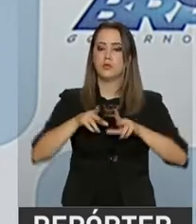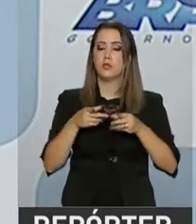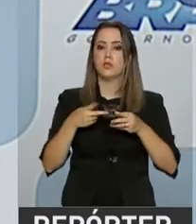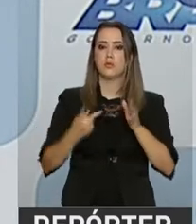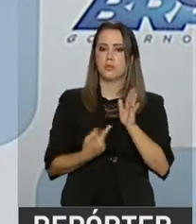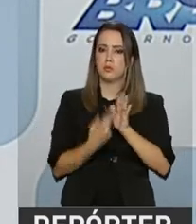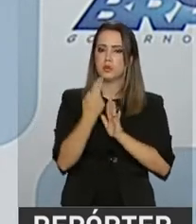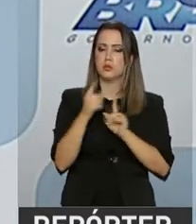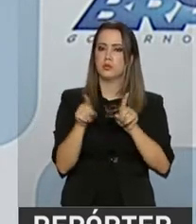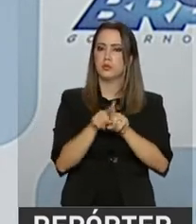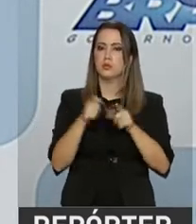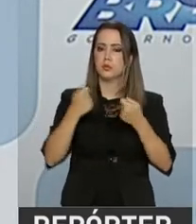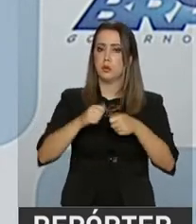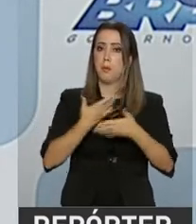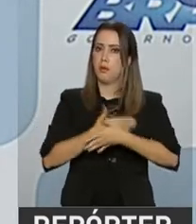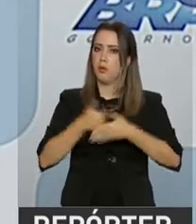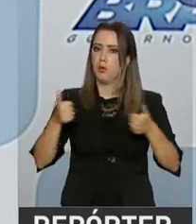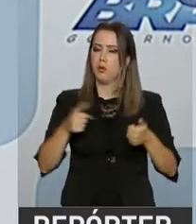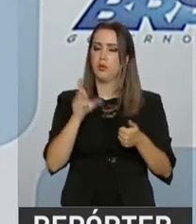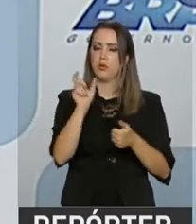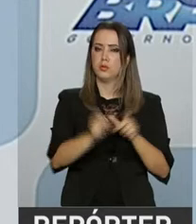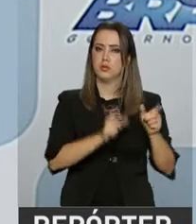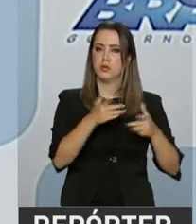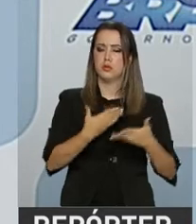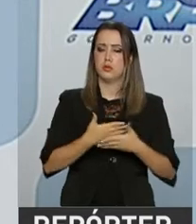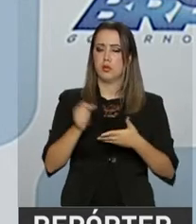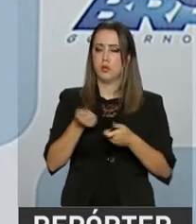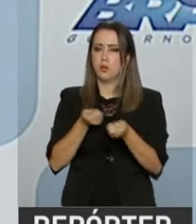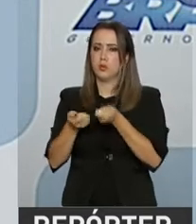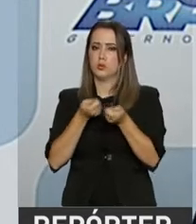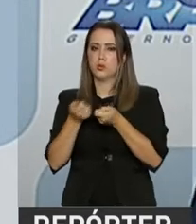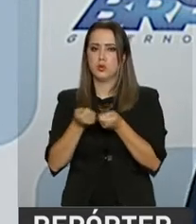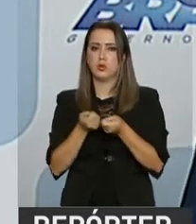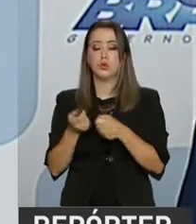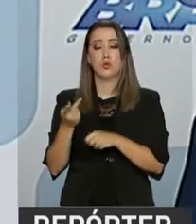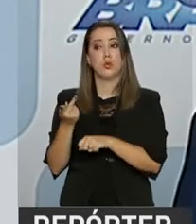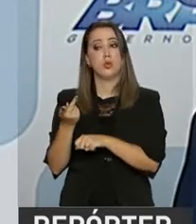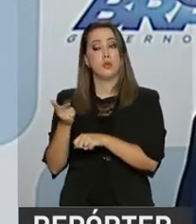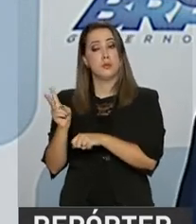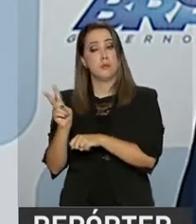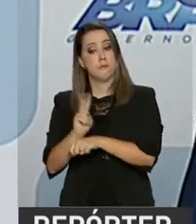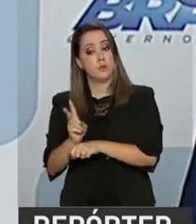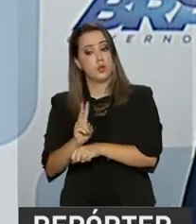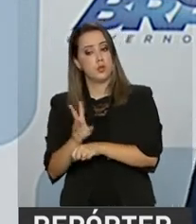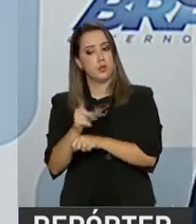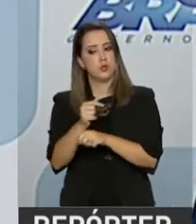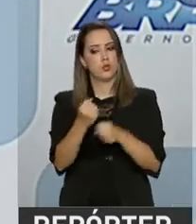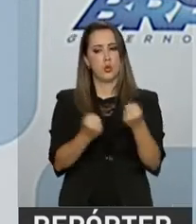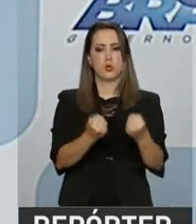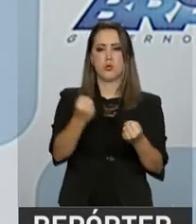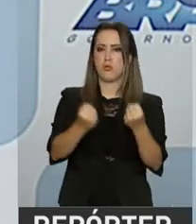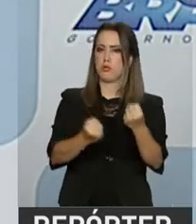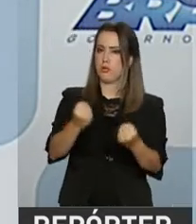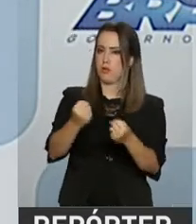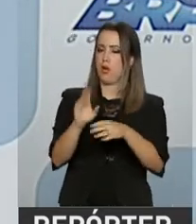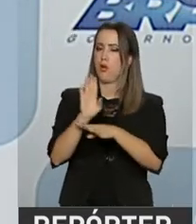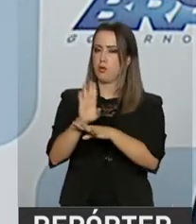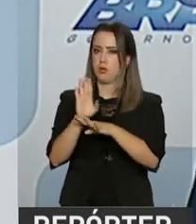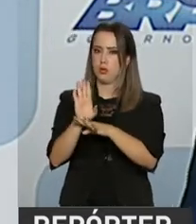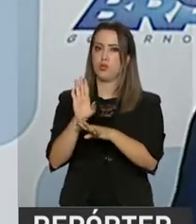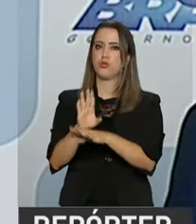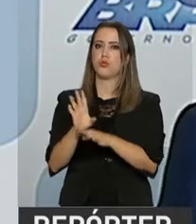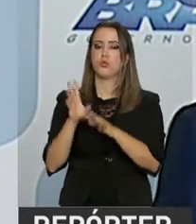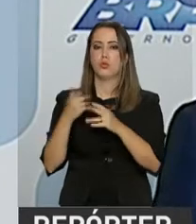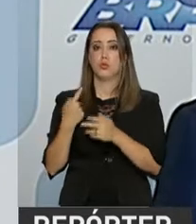melhorar a infraestrutura e, claro, o controle. Rastreamento de todos os veículos da assistência sanitária será